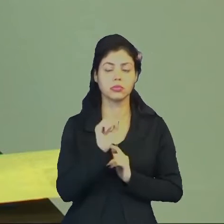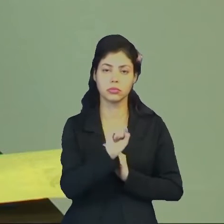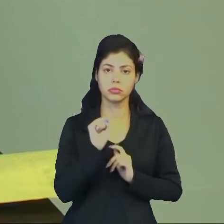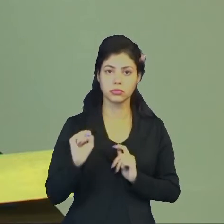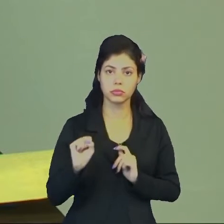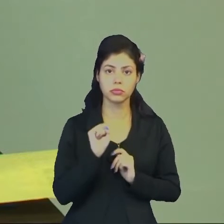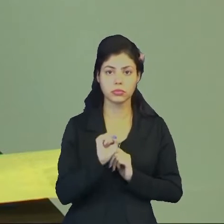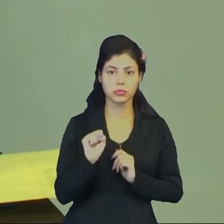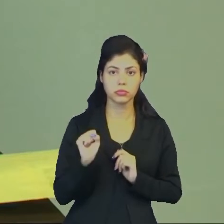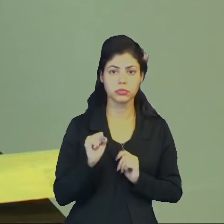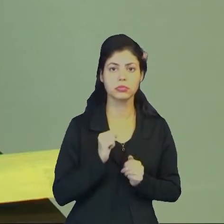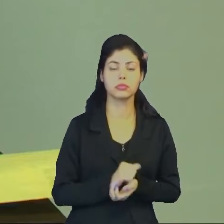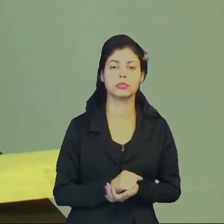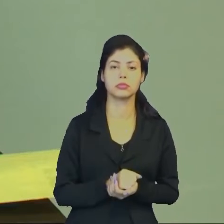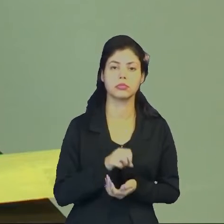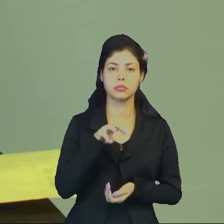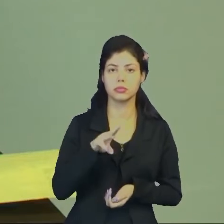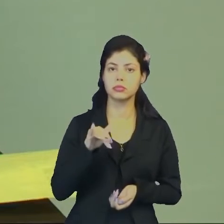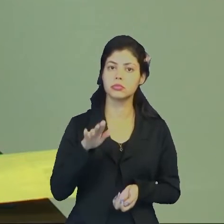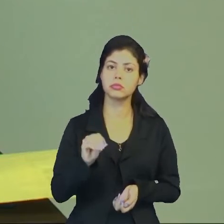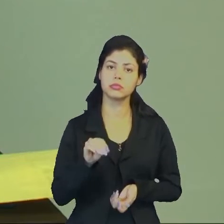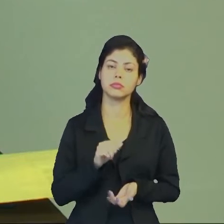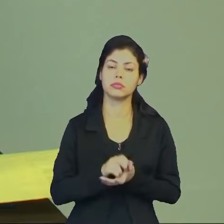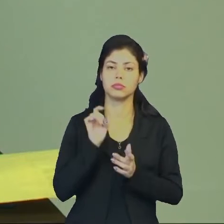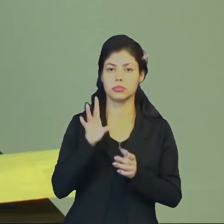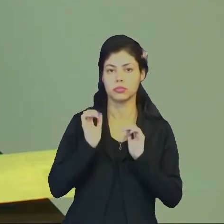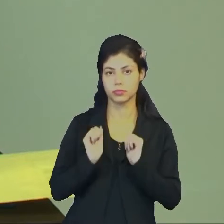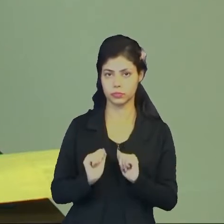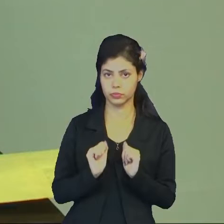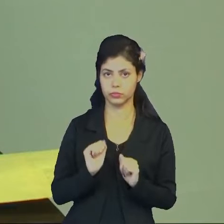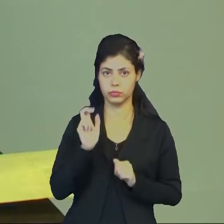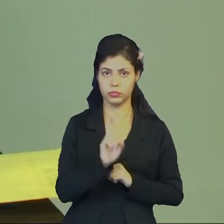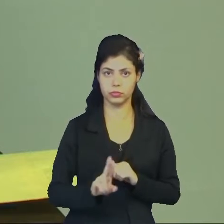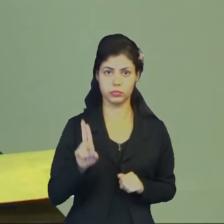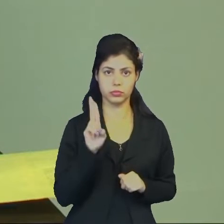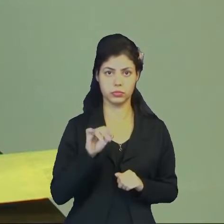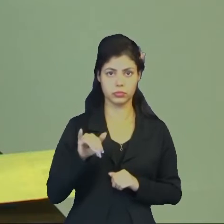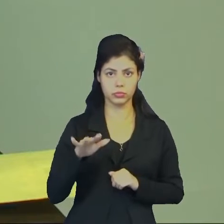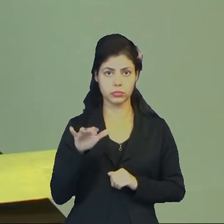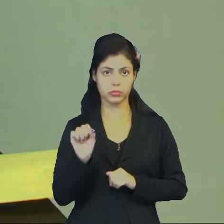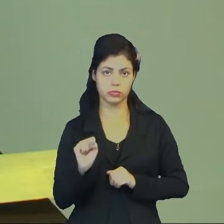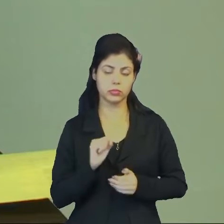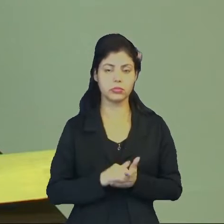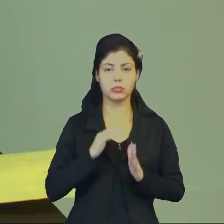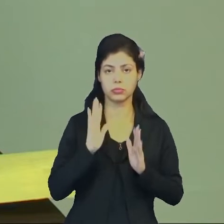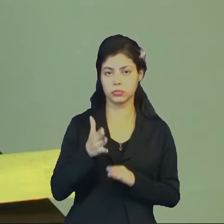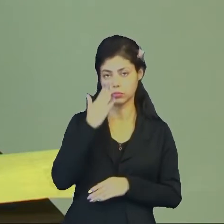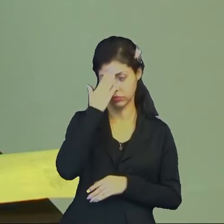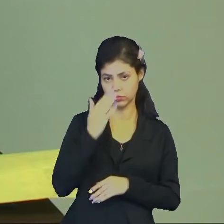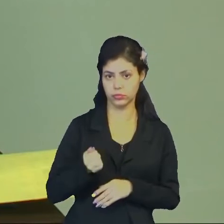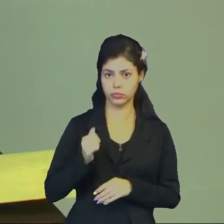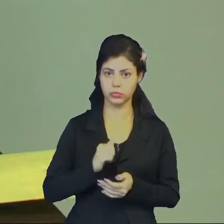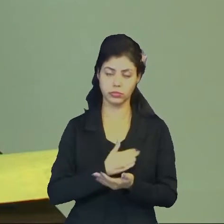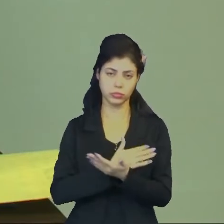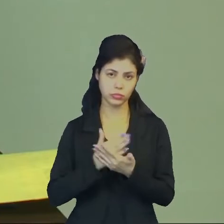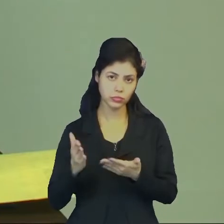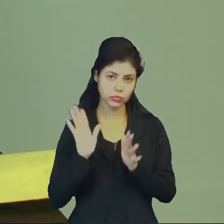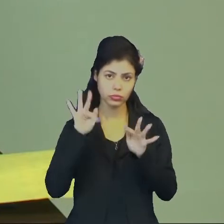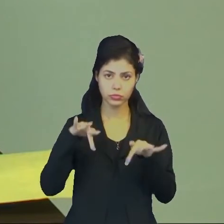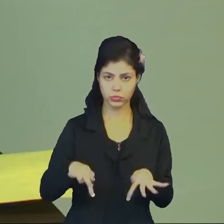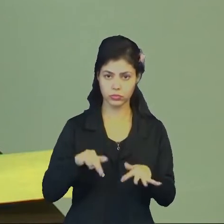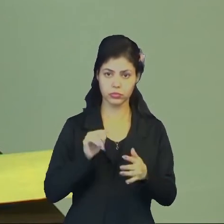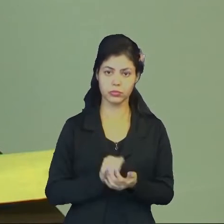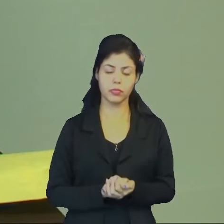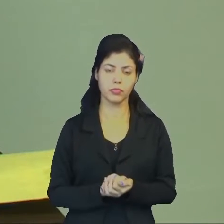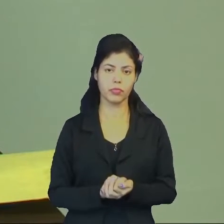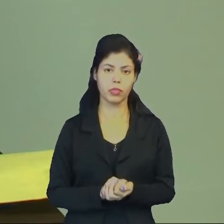ou SS no meio da palavra. Eu só posso usar o SS no meio. Então eu já sei, no início e no